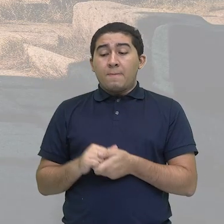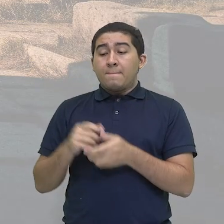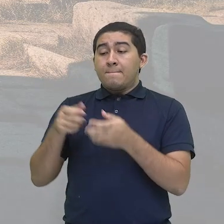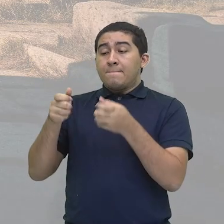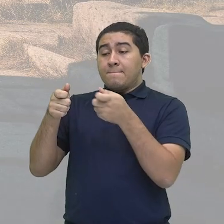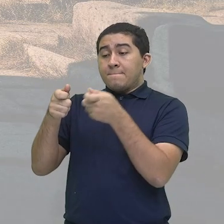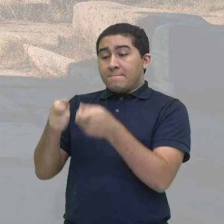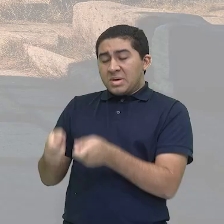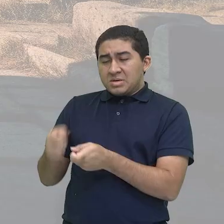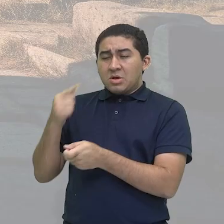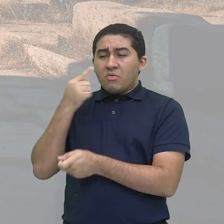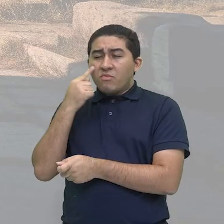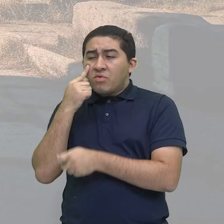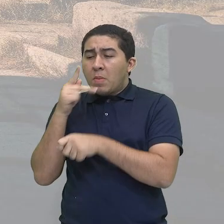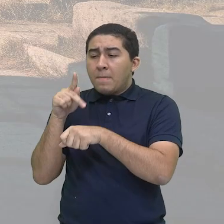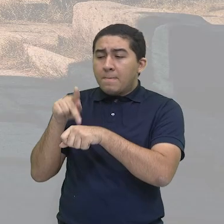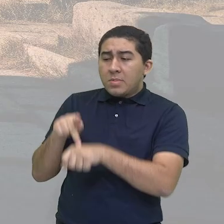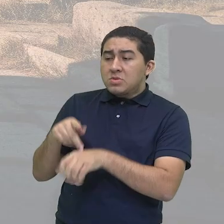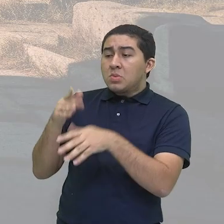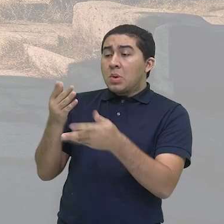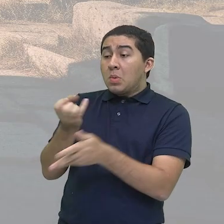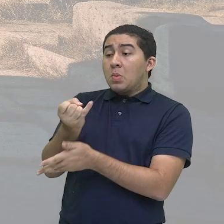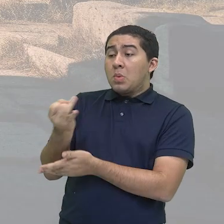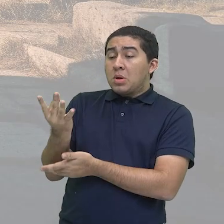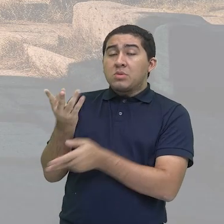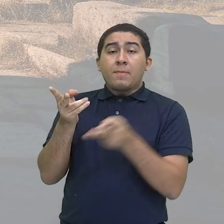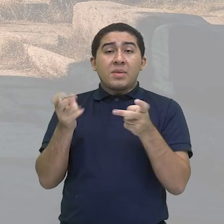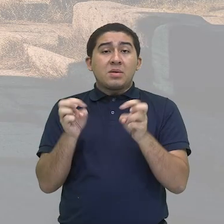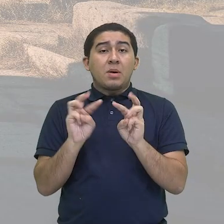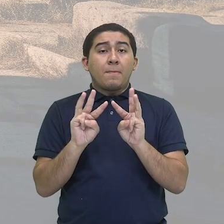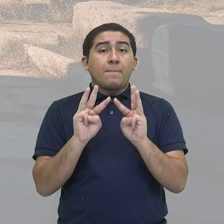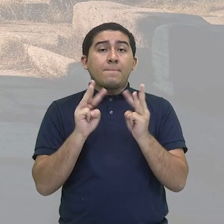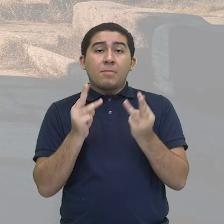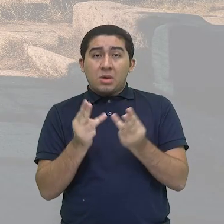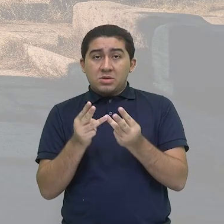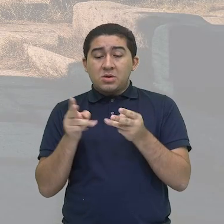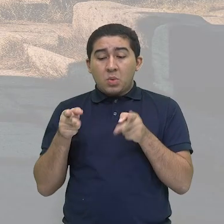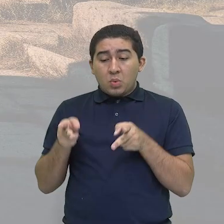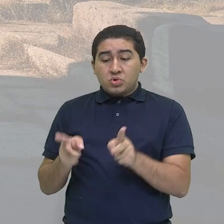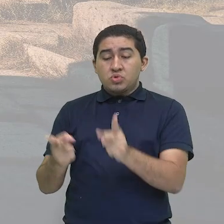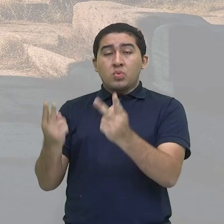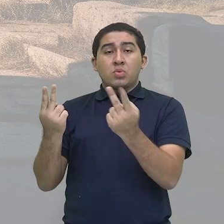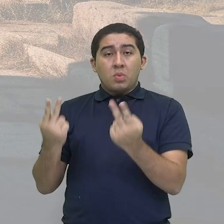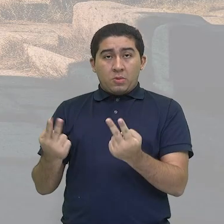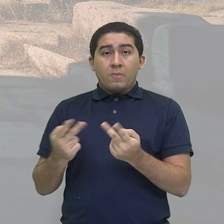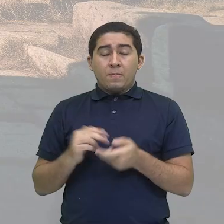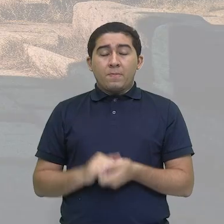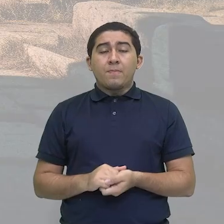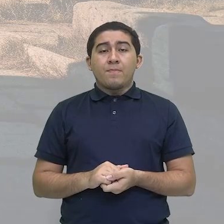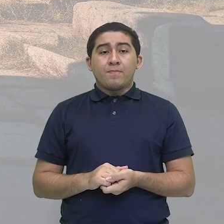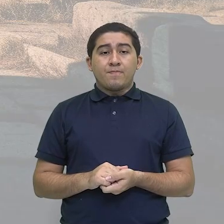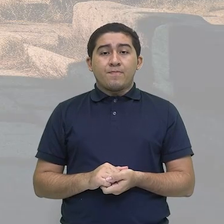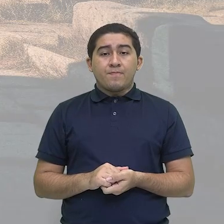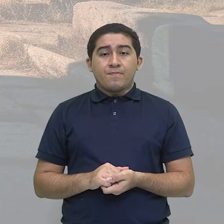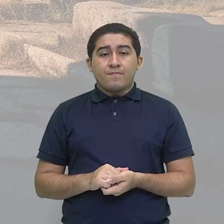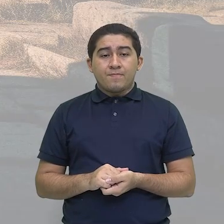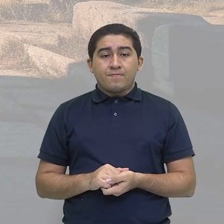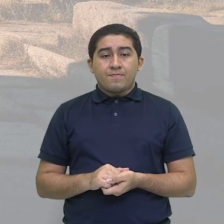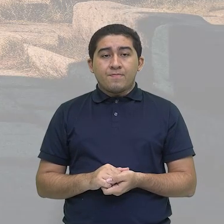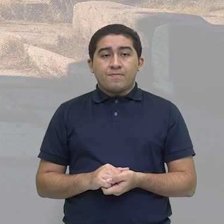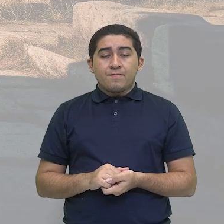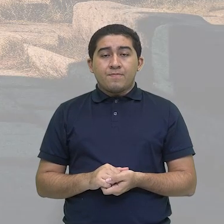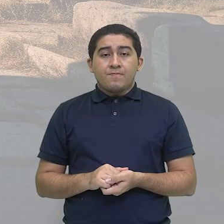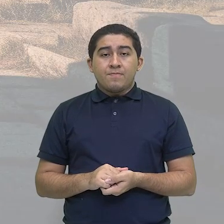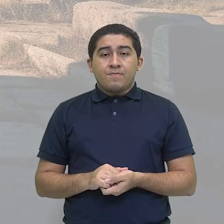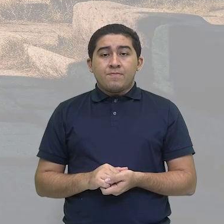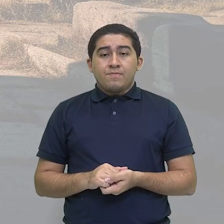novamente, e aí o que ele observa? Que a massa permaneceu constante. Ou seja,